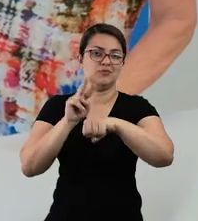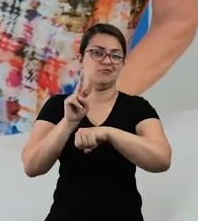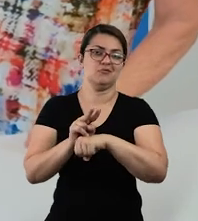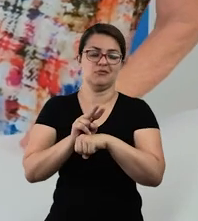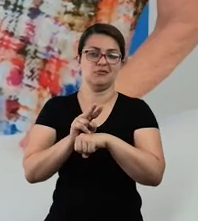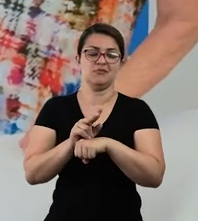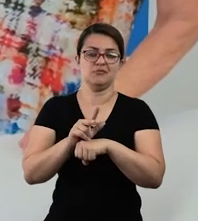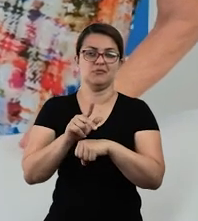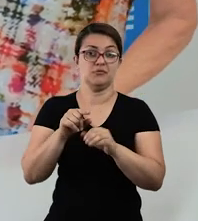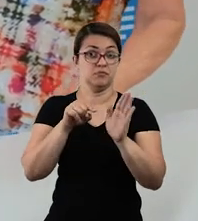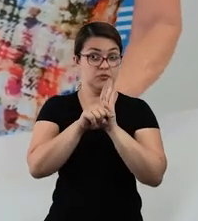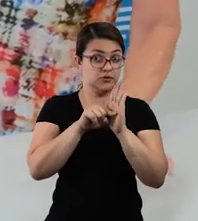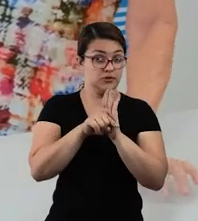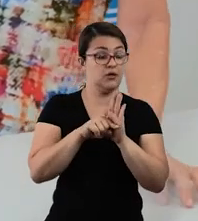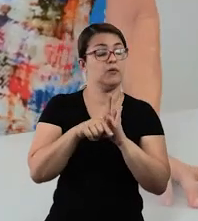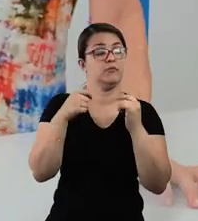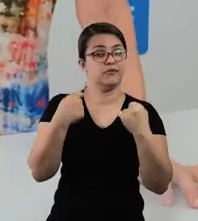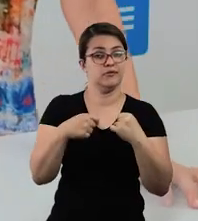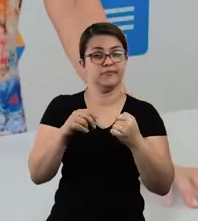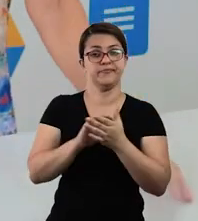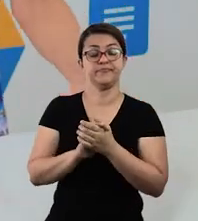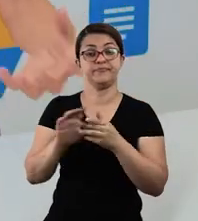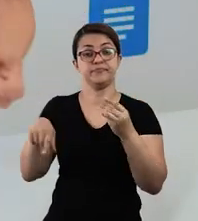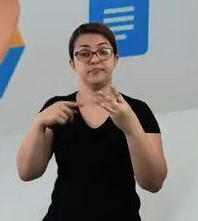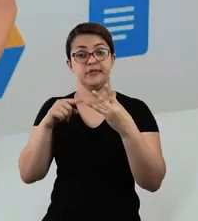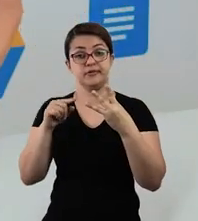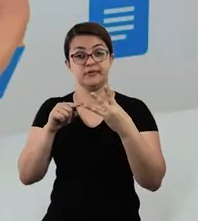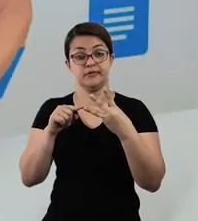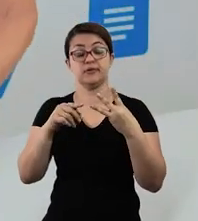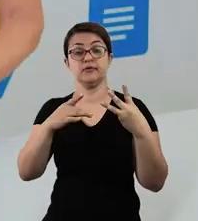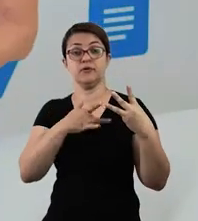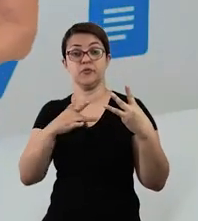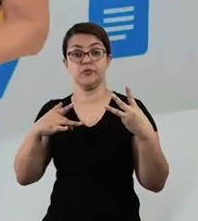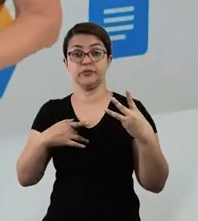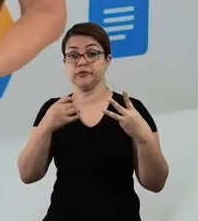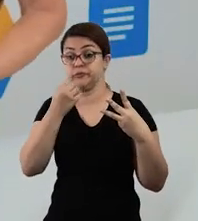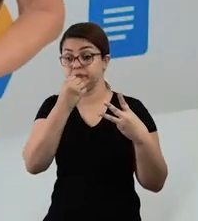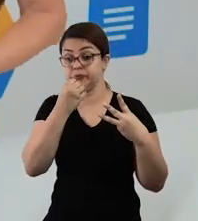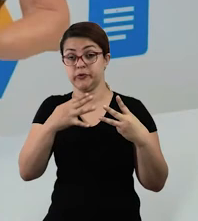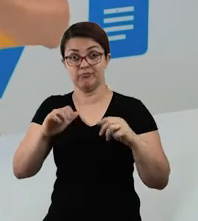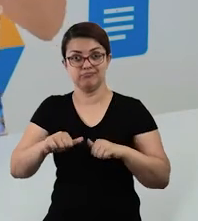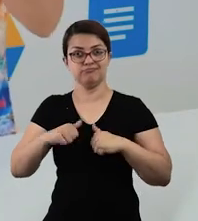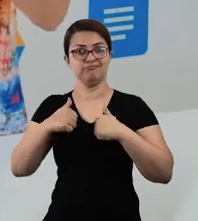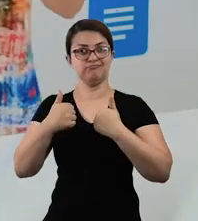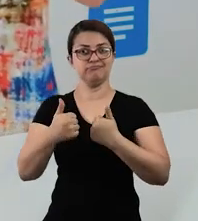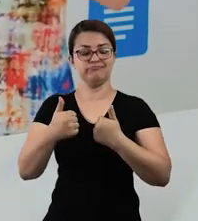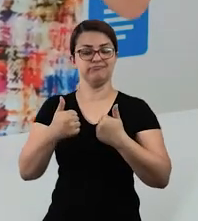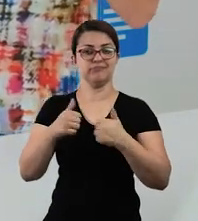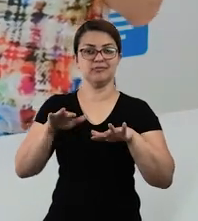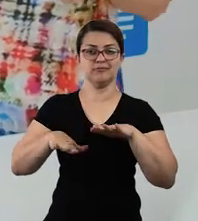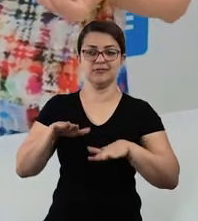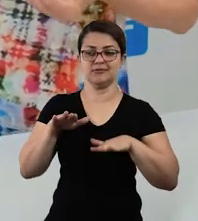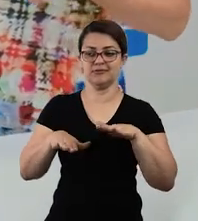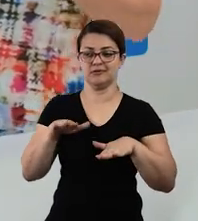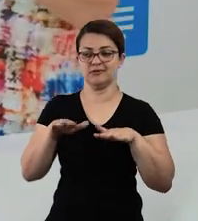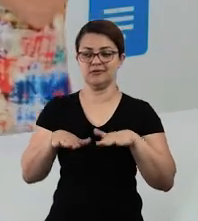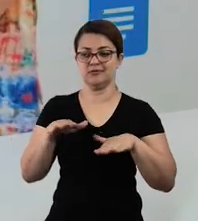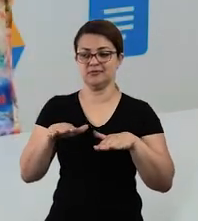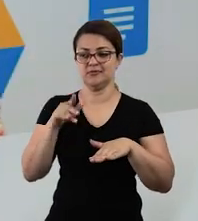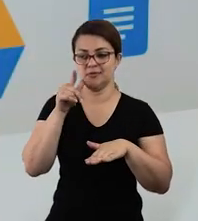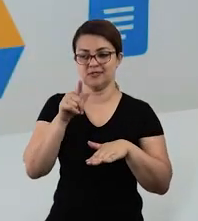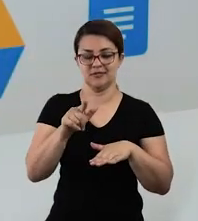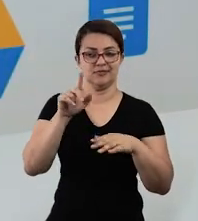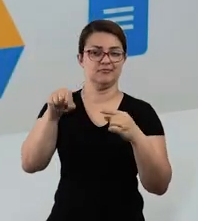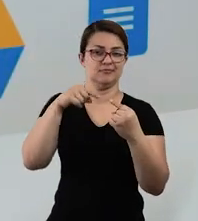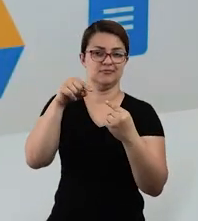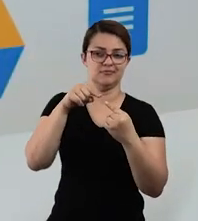isso. O terceiro é saúde e bem-estar. Olha só, dependemos de muitas coisas para chegar